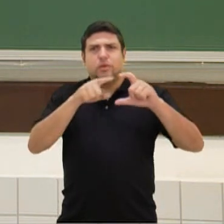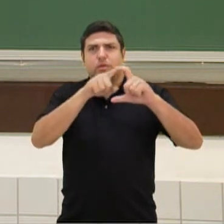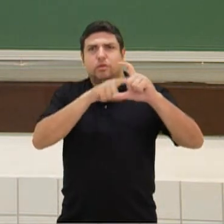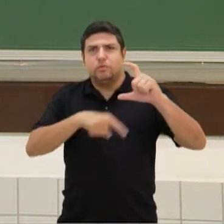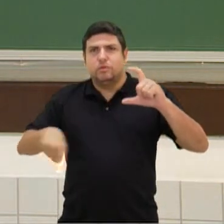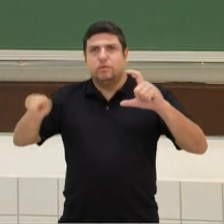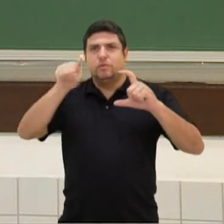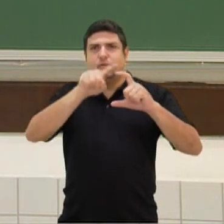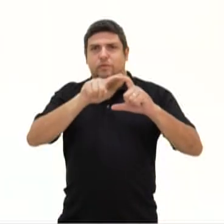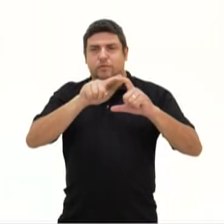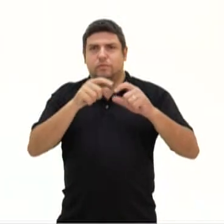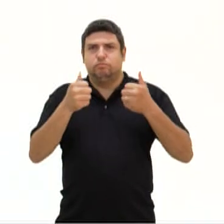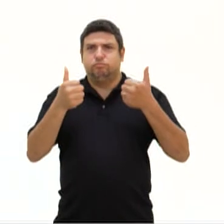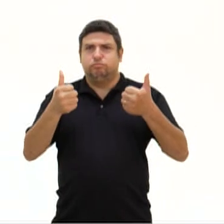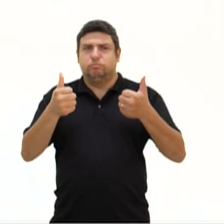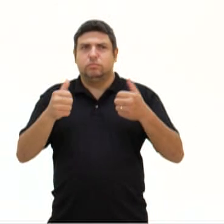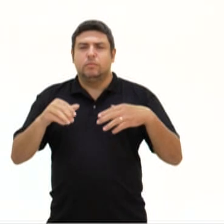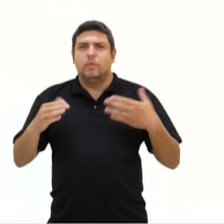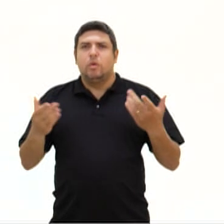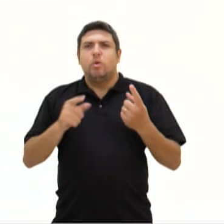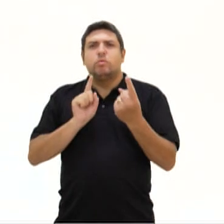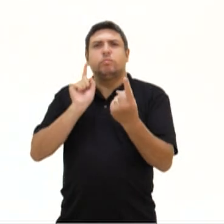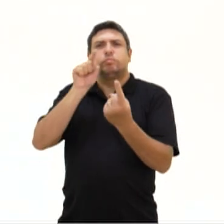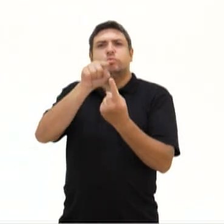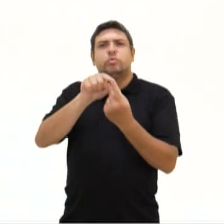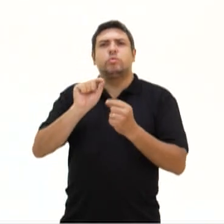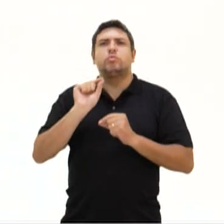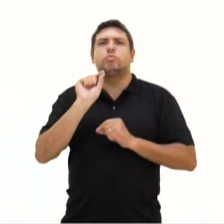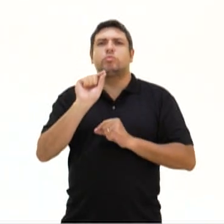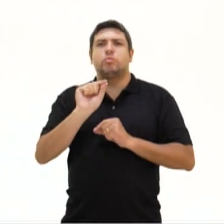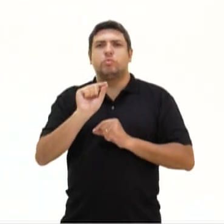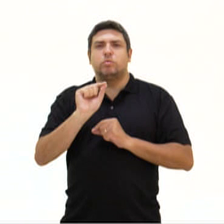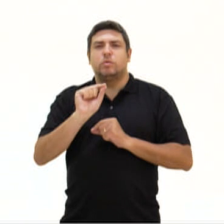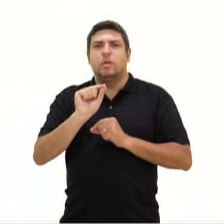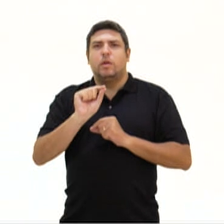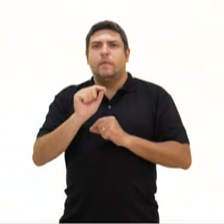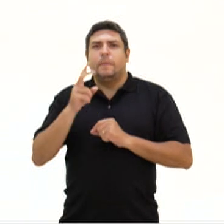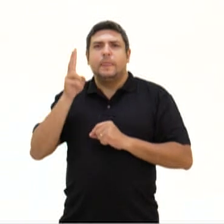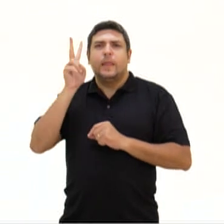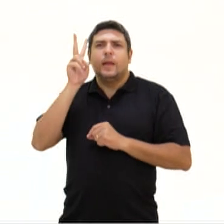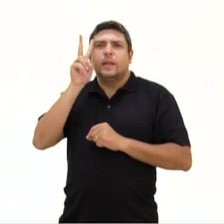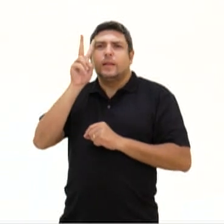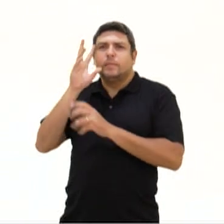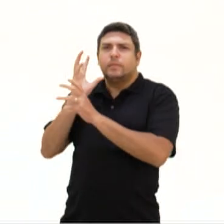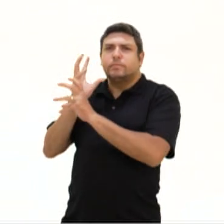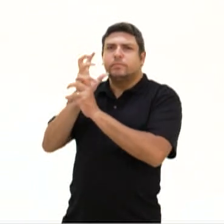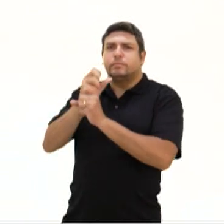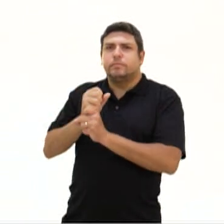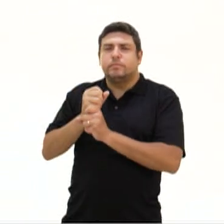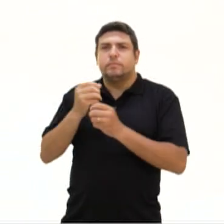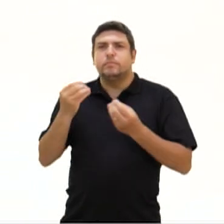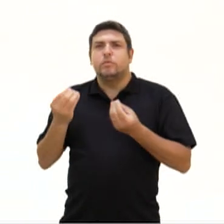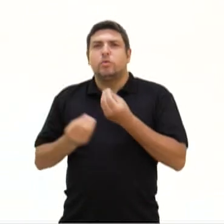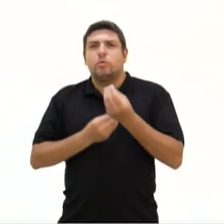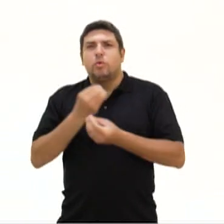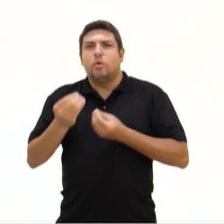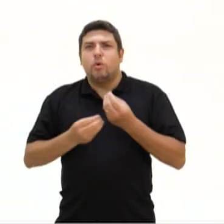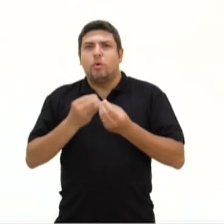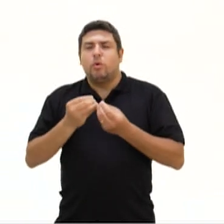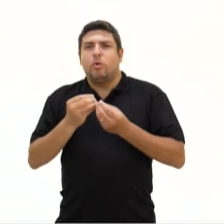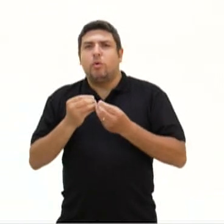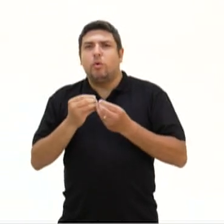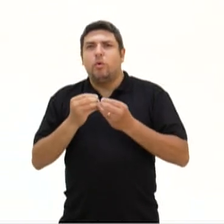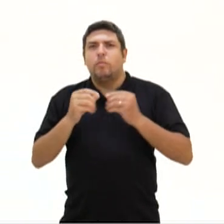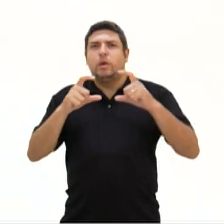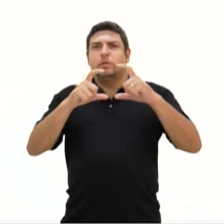de hoje, então. Hoje vamos relembrar um pouquinho sobre solução das equações de segundo grau,